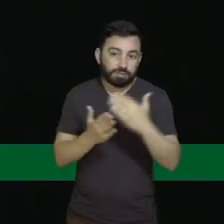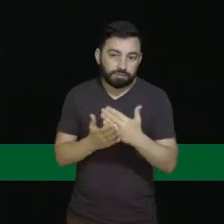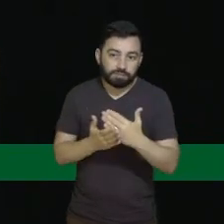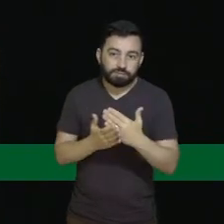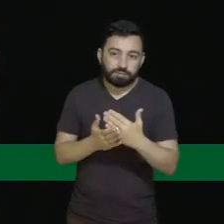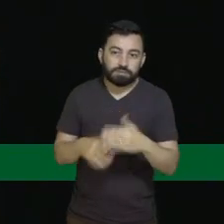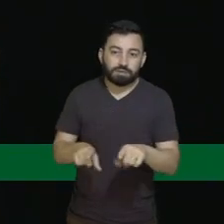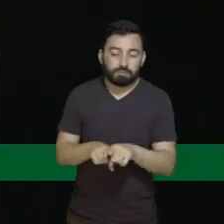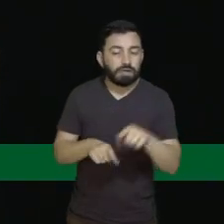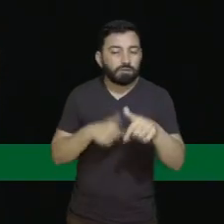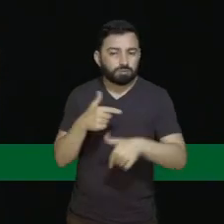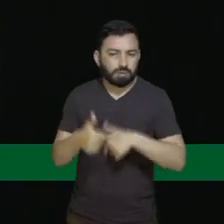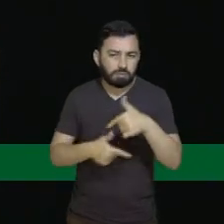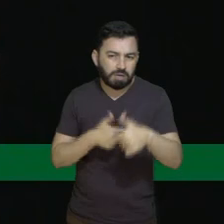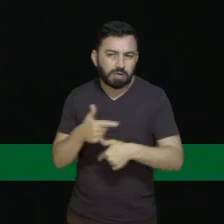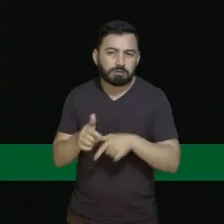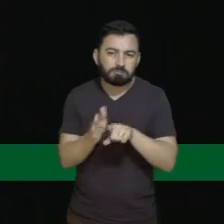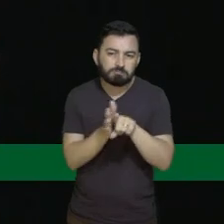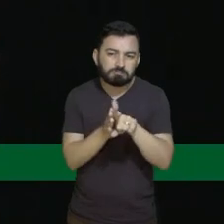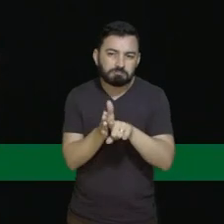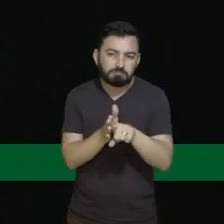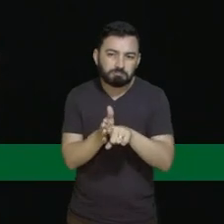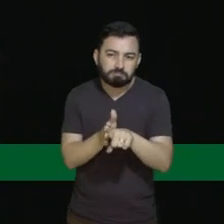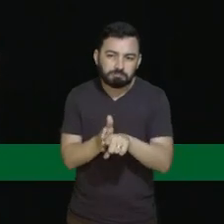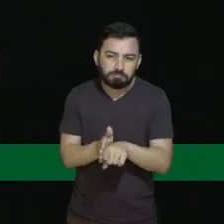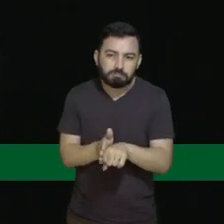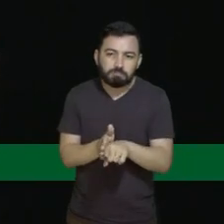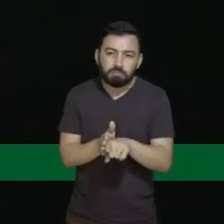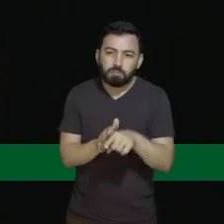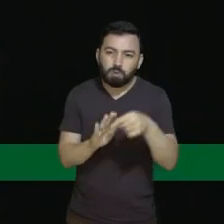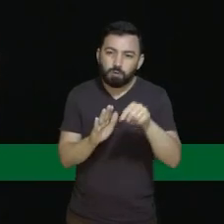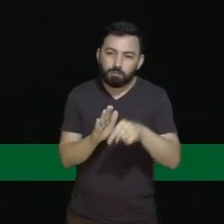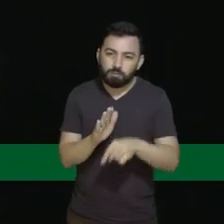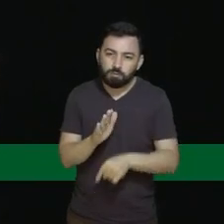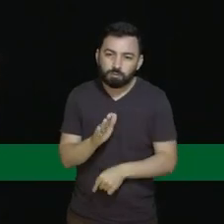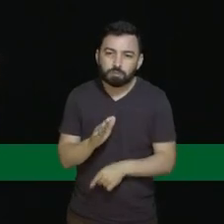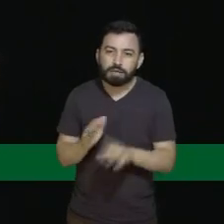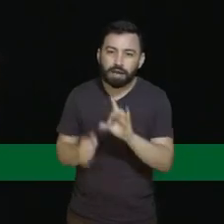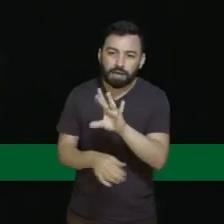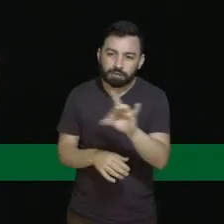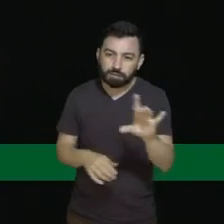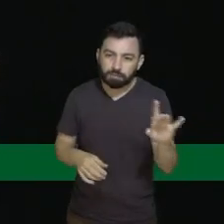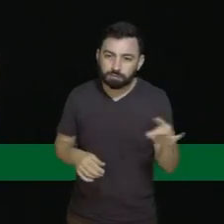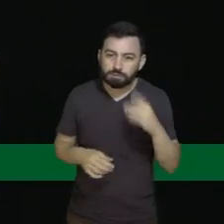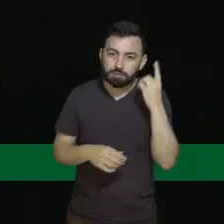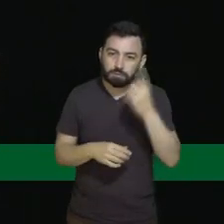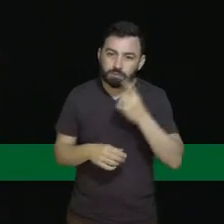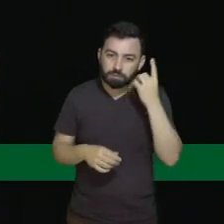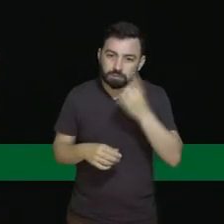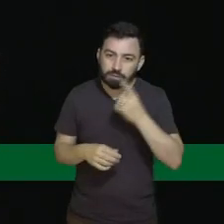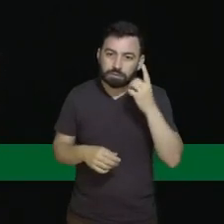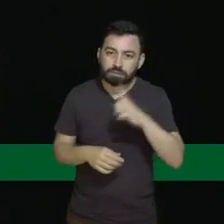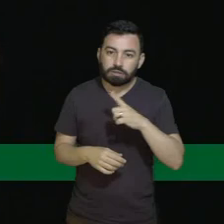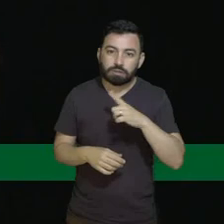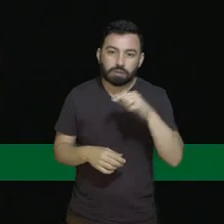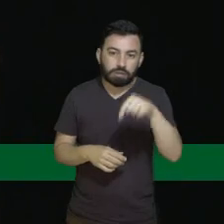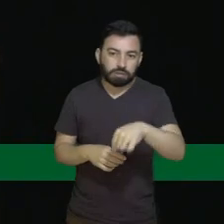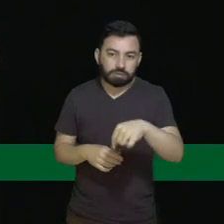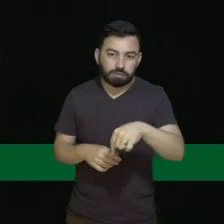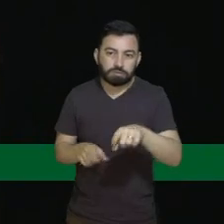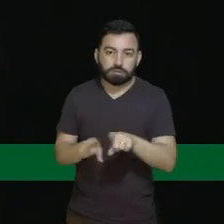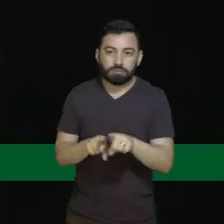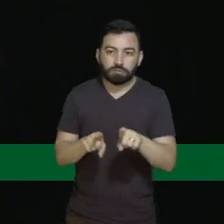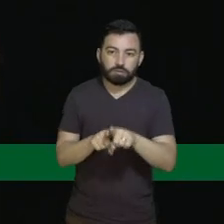trabalho investigativo, profícuo, profundo, que cada um dos deputados fizeram nessa pauta. Muito obrigada, que